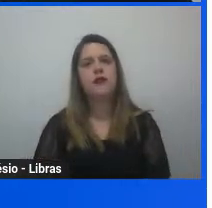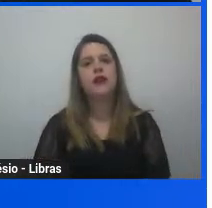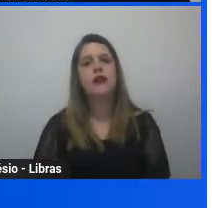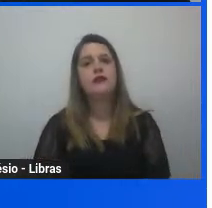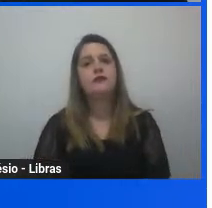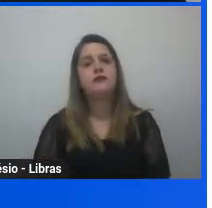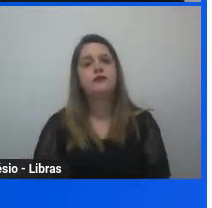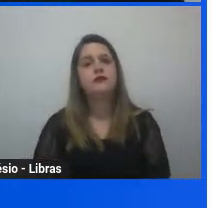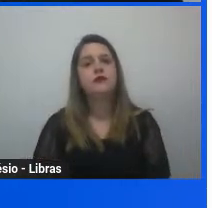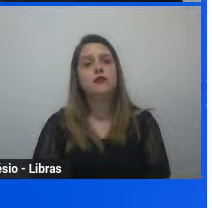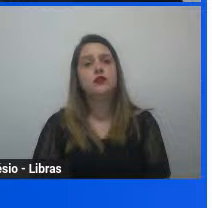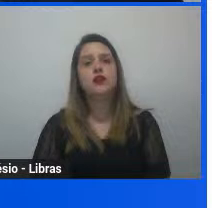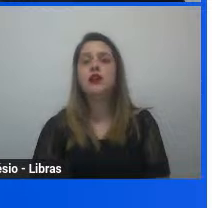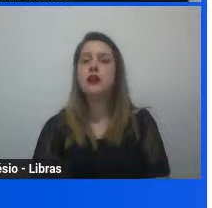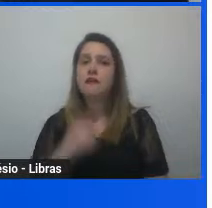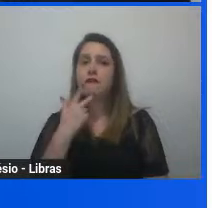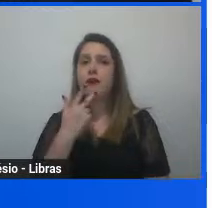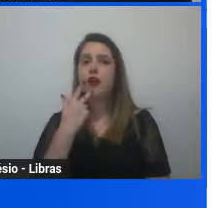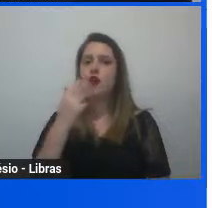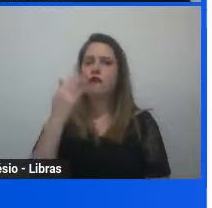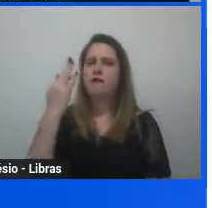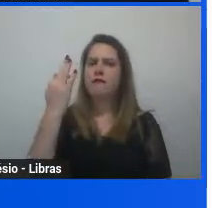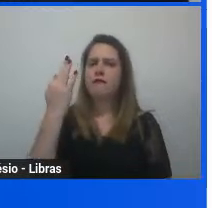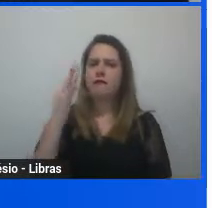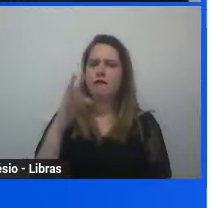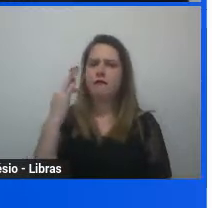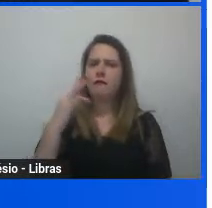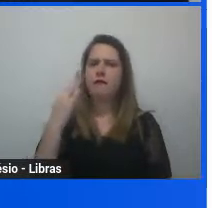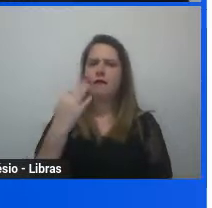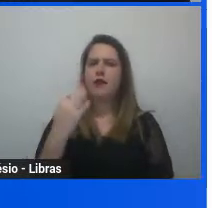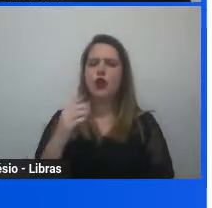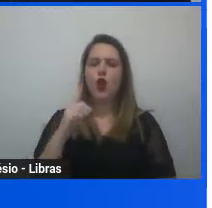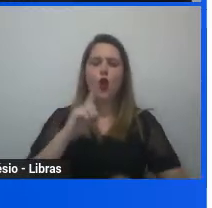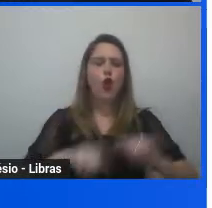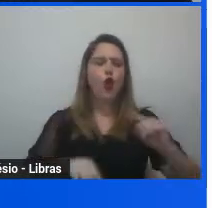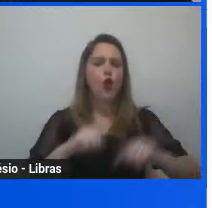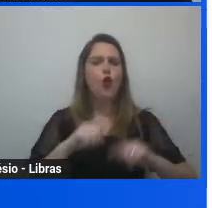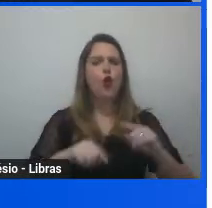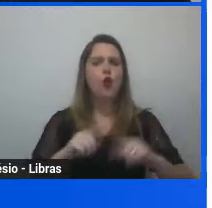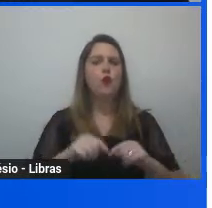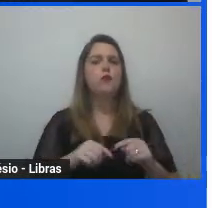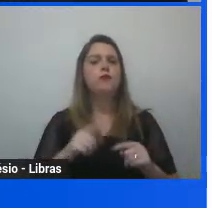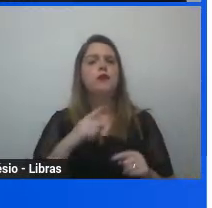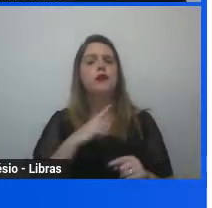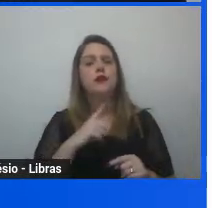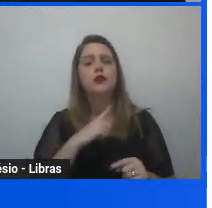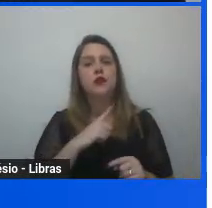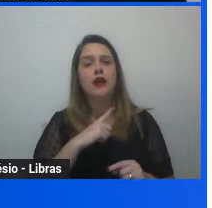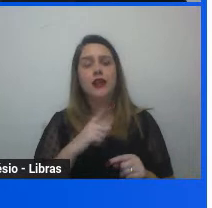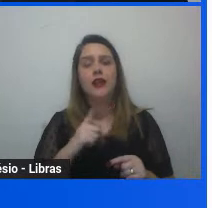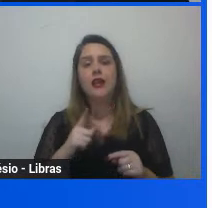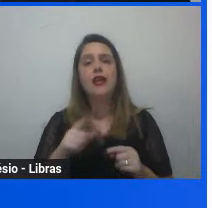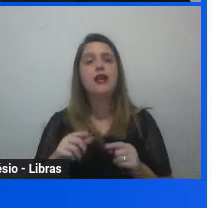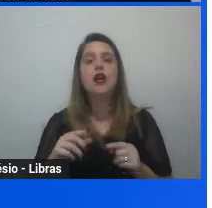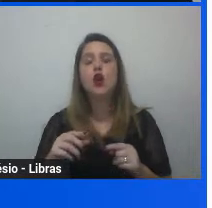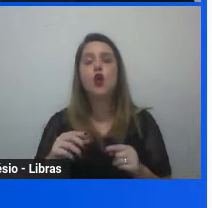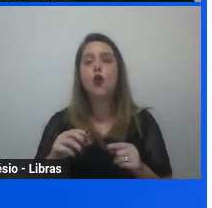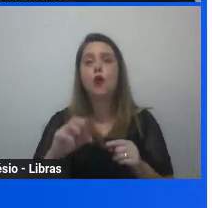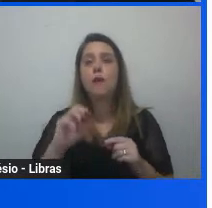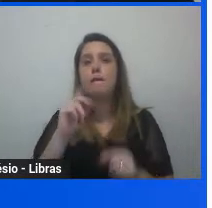Vamos falar agora um pouquinho de ferimentos e objetos encravados. O que é encravados? Aquilo que perfurou a minha pele, aquilo